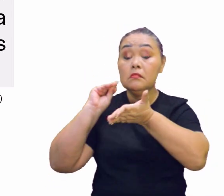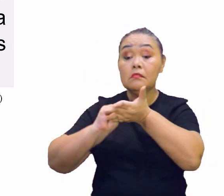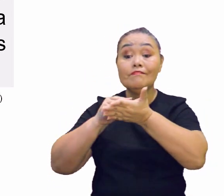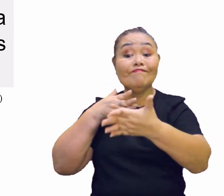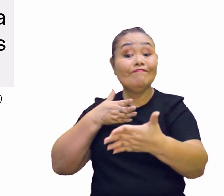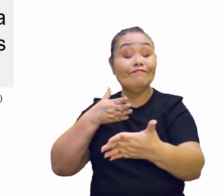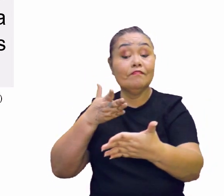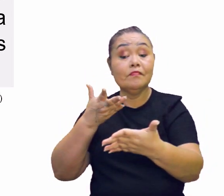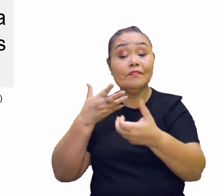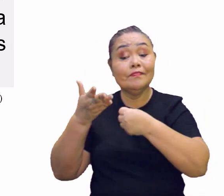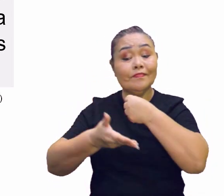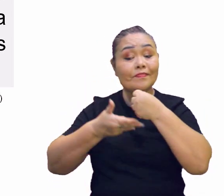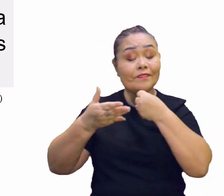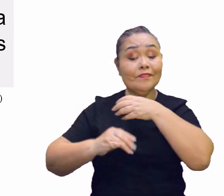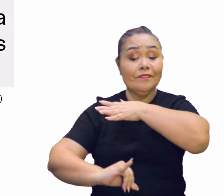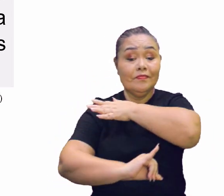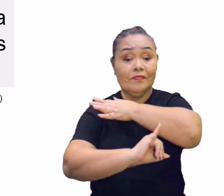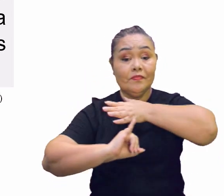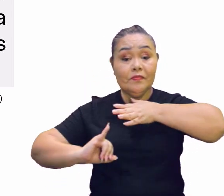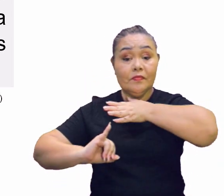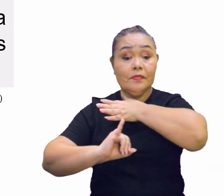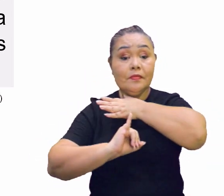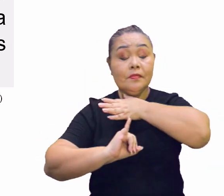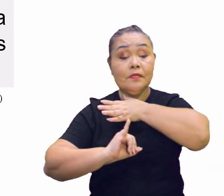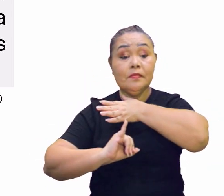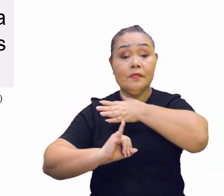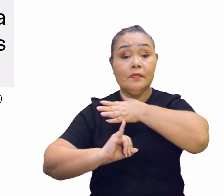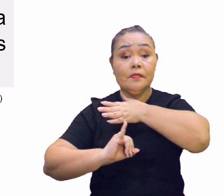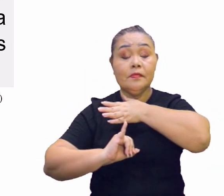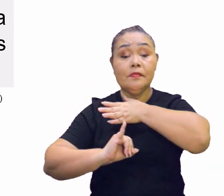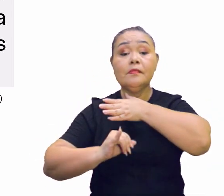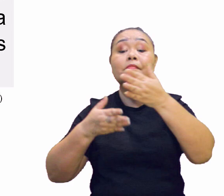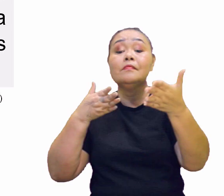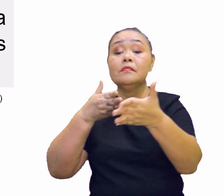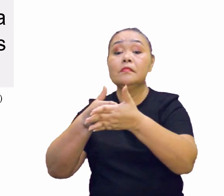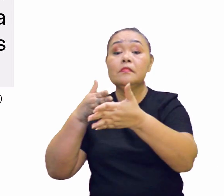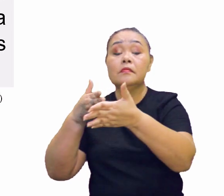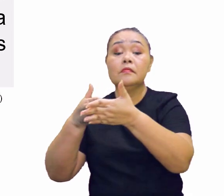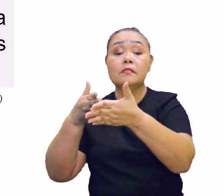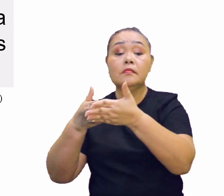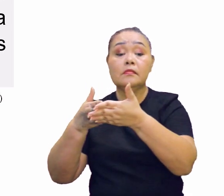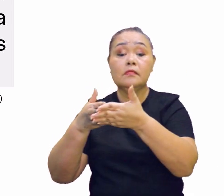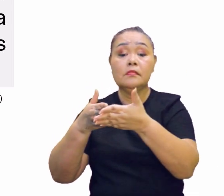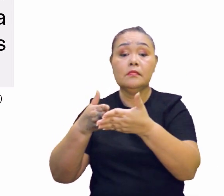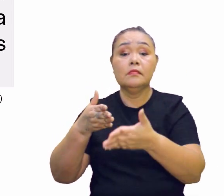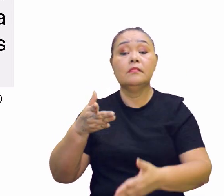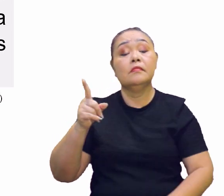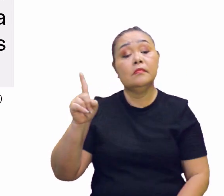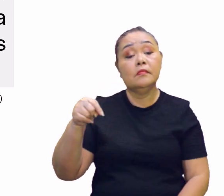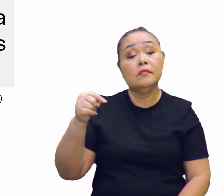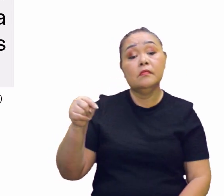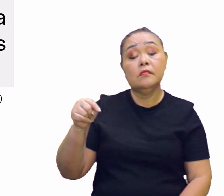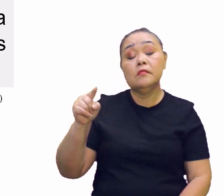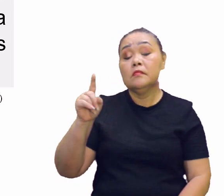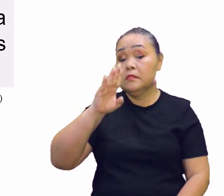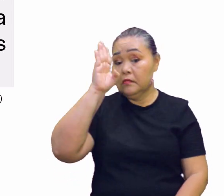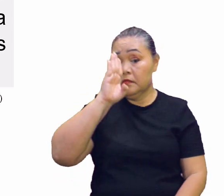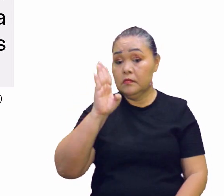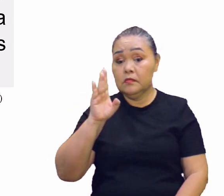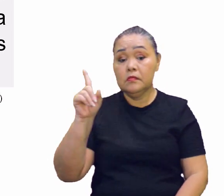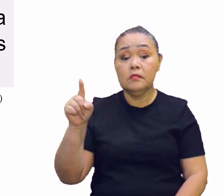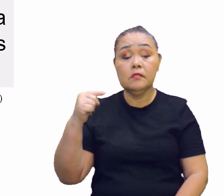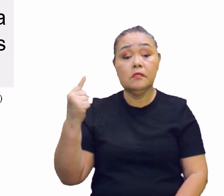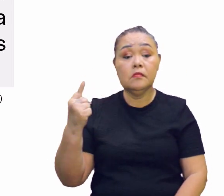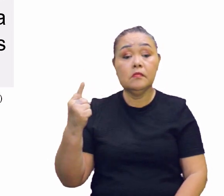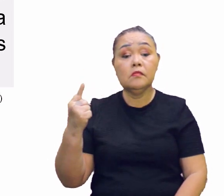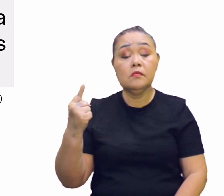necessidades básicas de infraestrutura e por causa disso a gente tem muitos limites, a gente é muito limitado, ok? O Brasil é muito